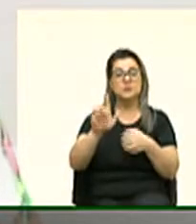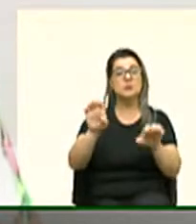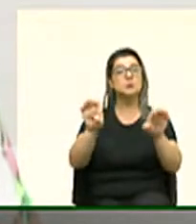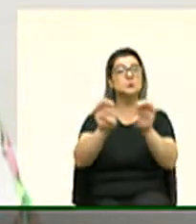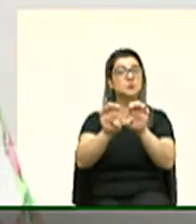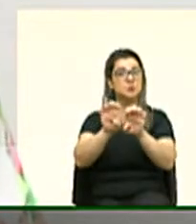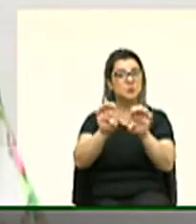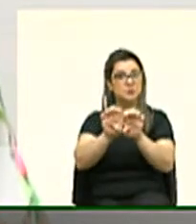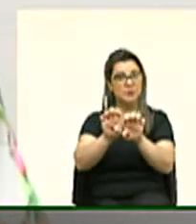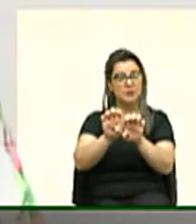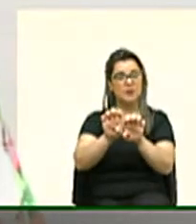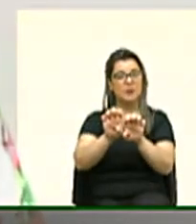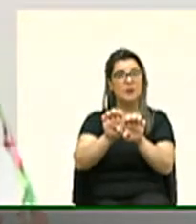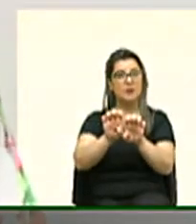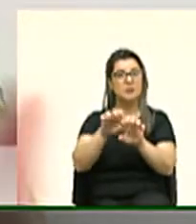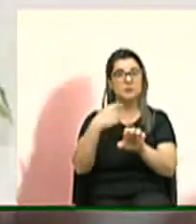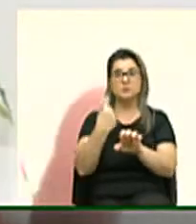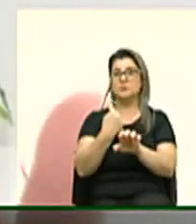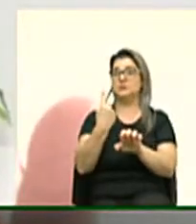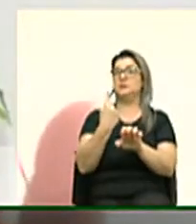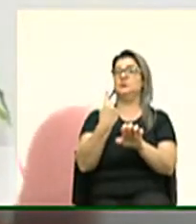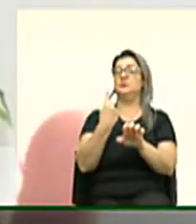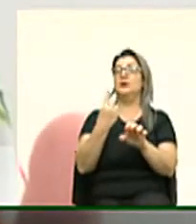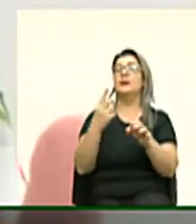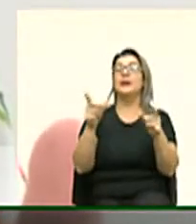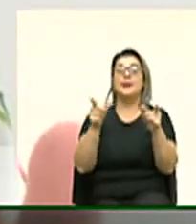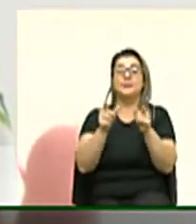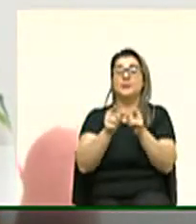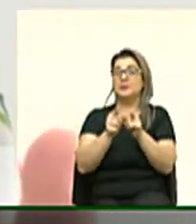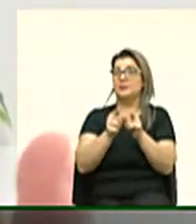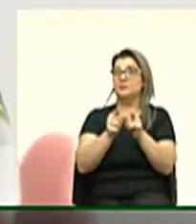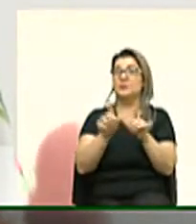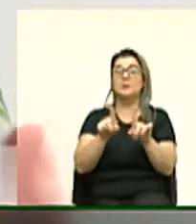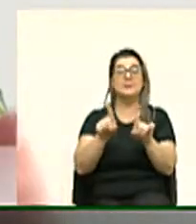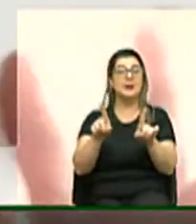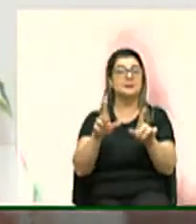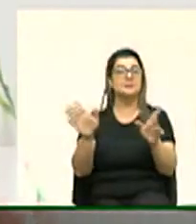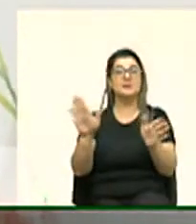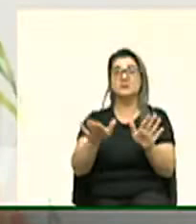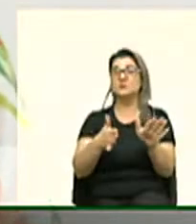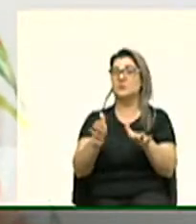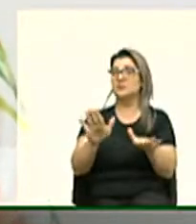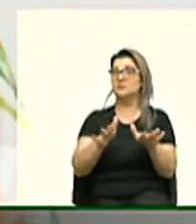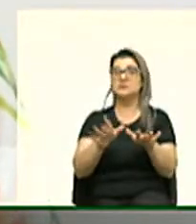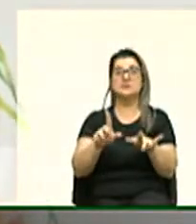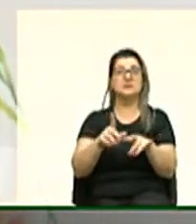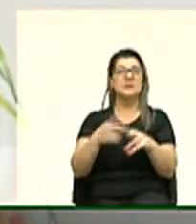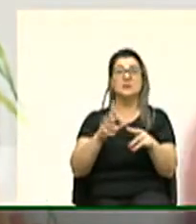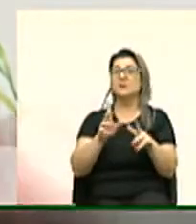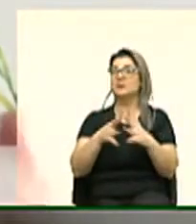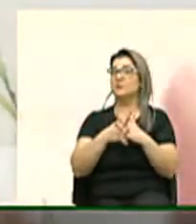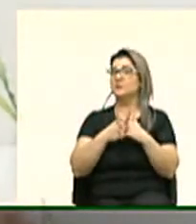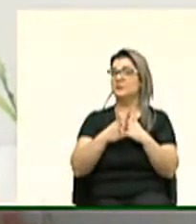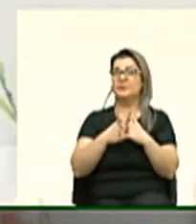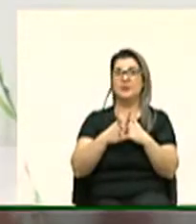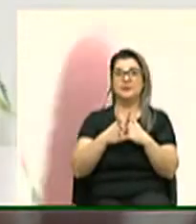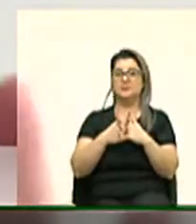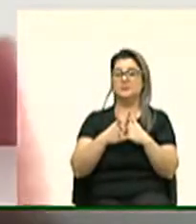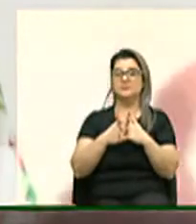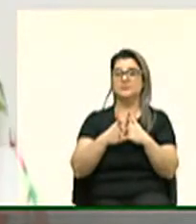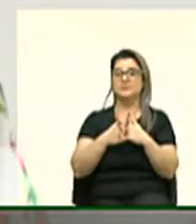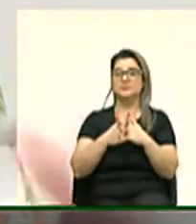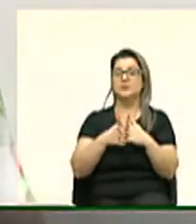é pequeno, mas muitas vezes o tamanho do município não interfere. É a forma de fazer a gestão